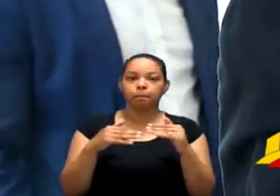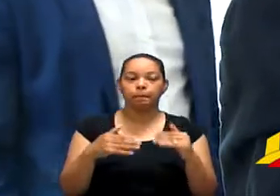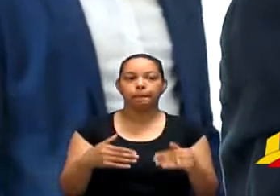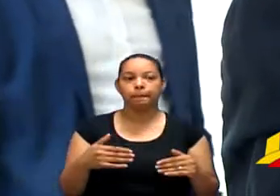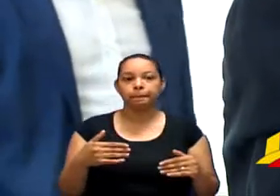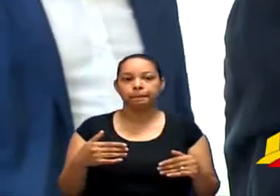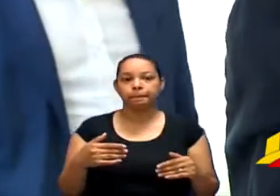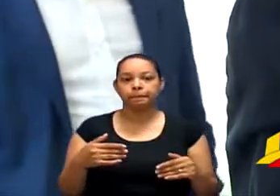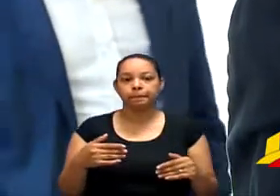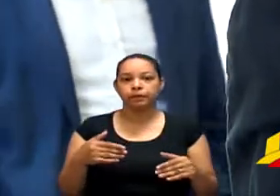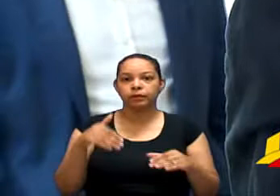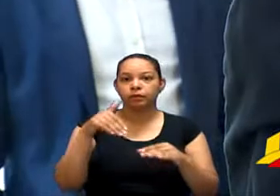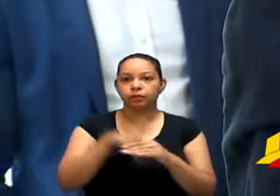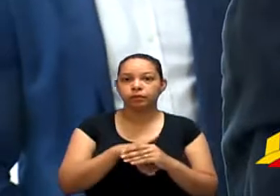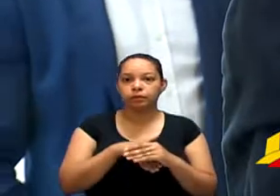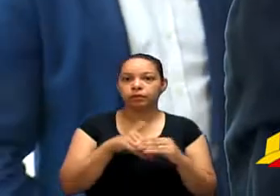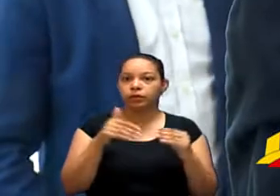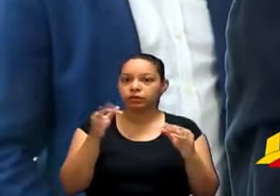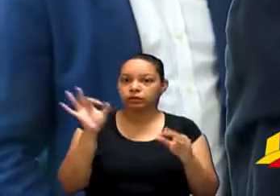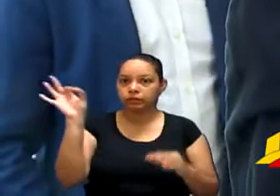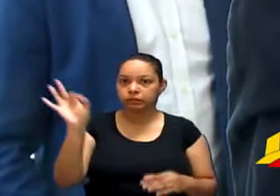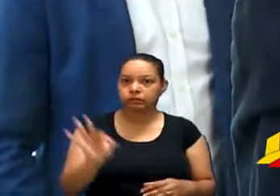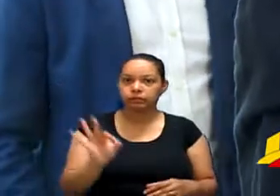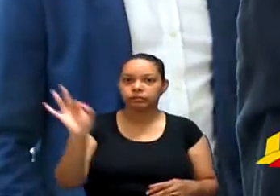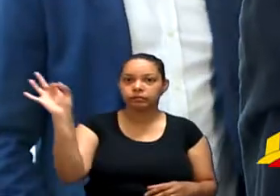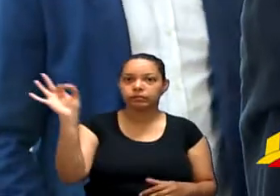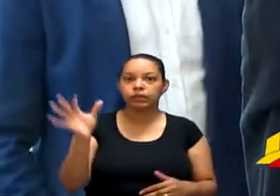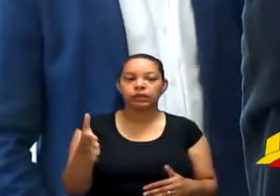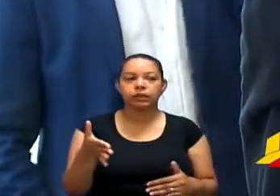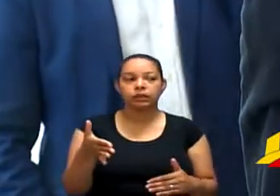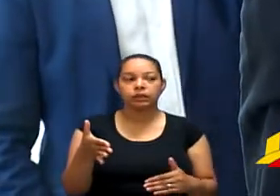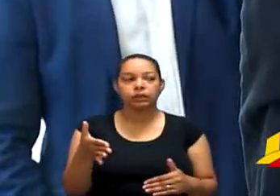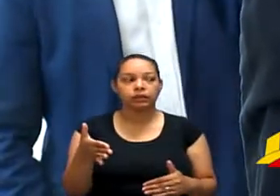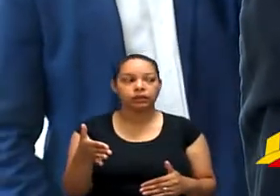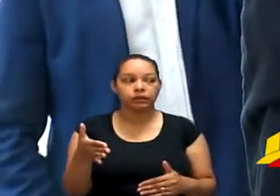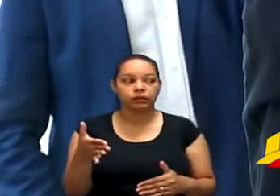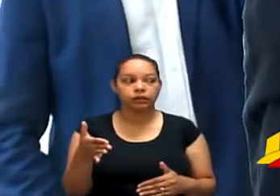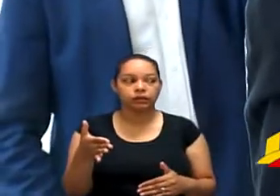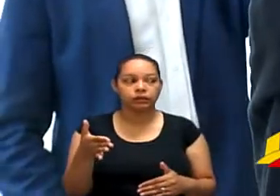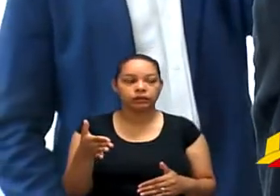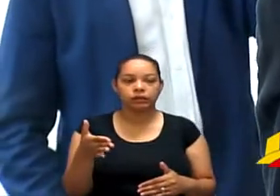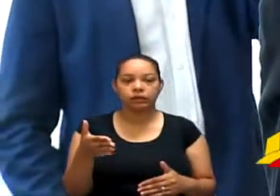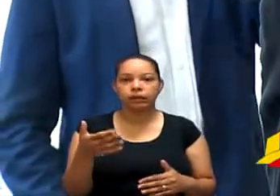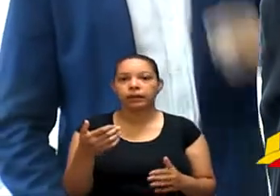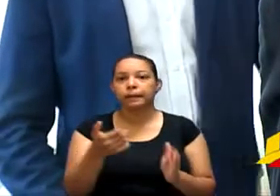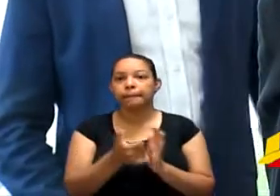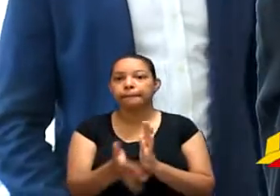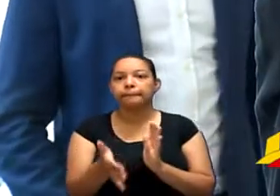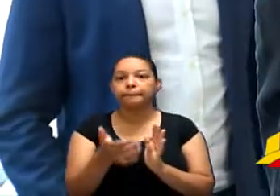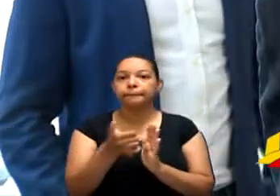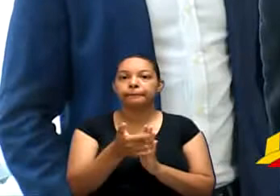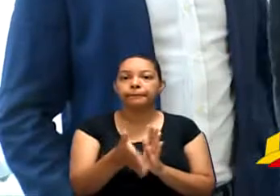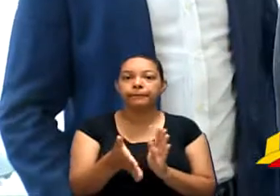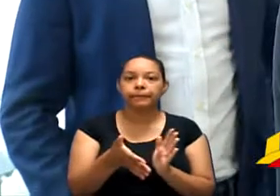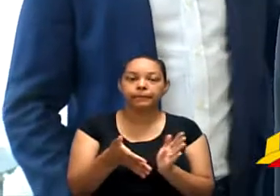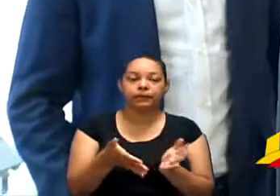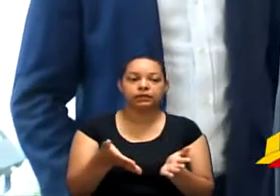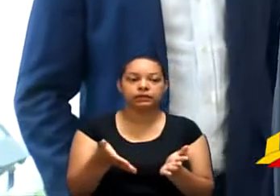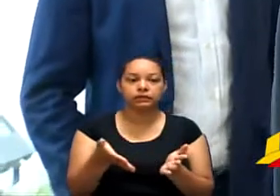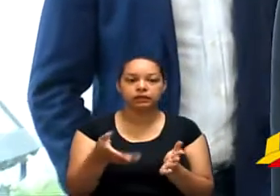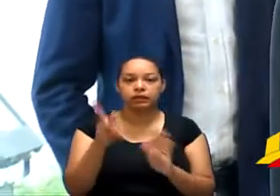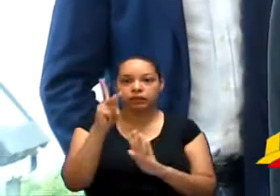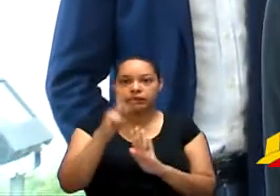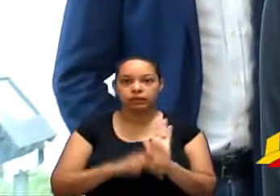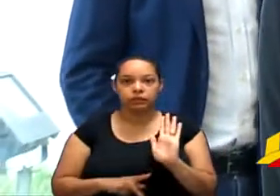é de um artigo específico que realmente é da perda de constitucionalidade ao projeto né